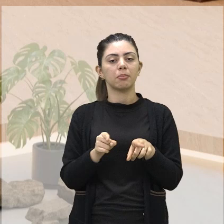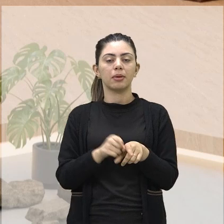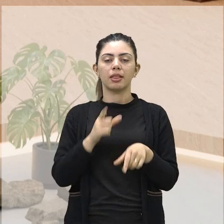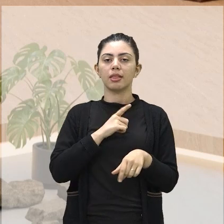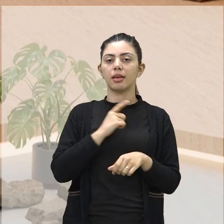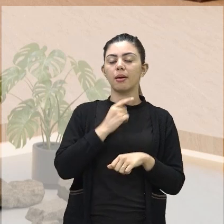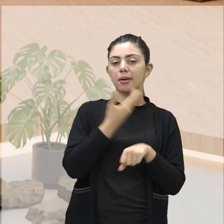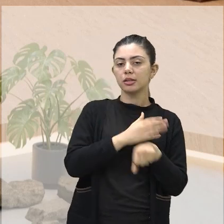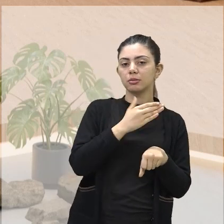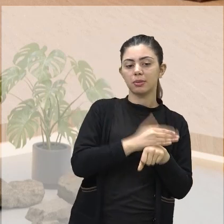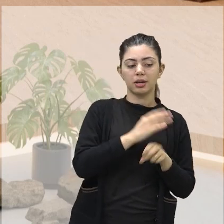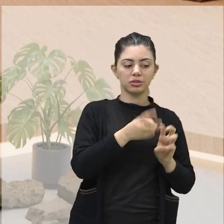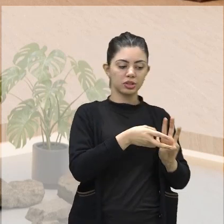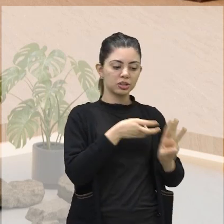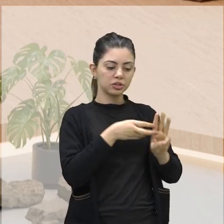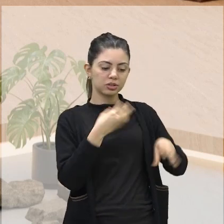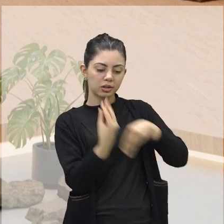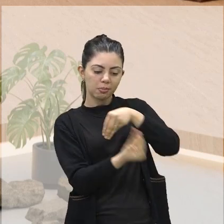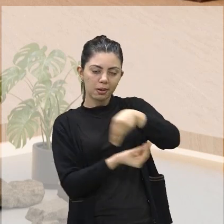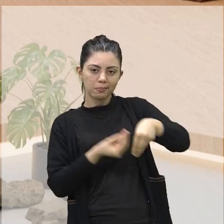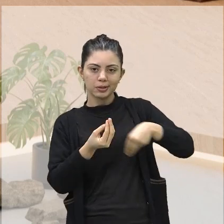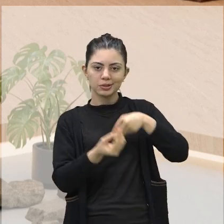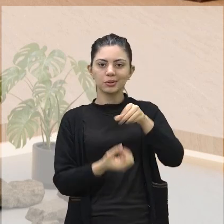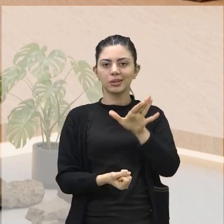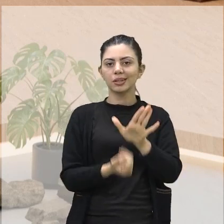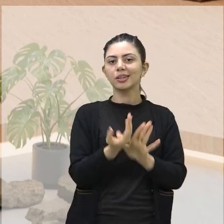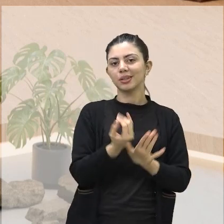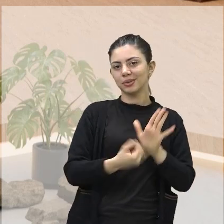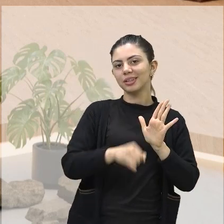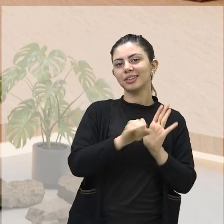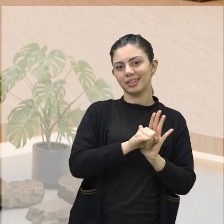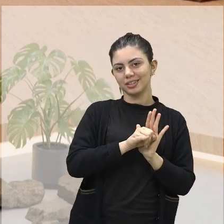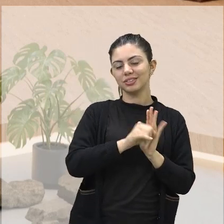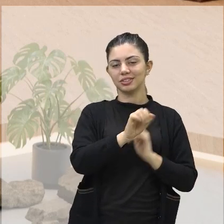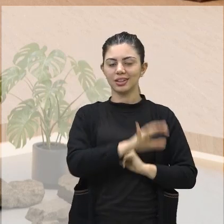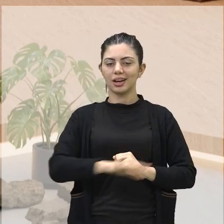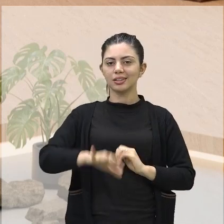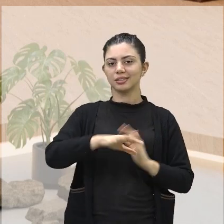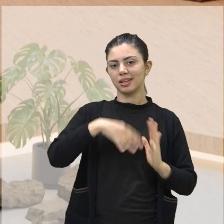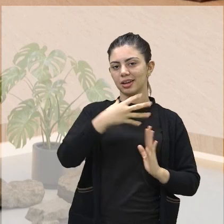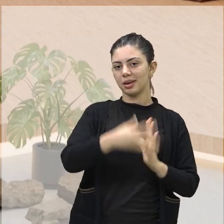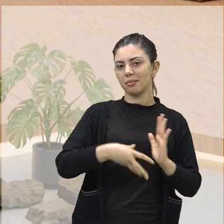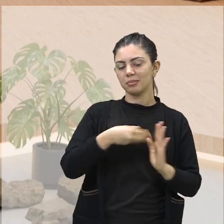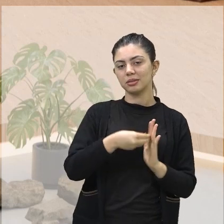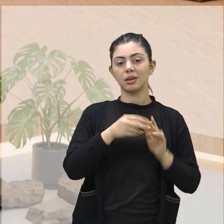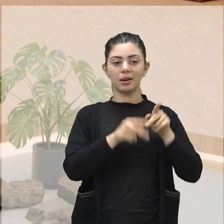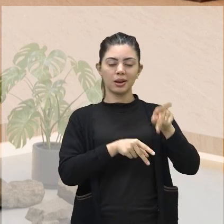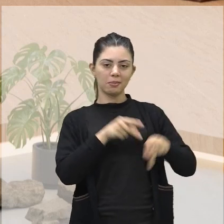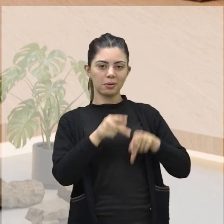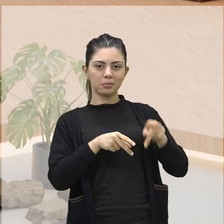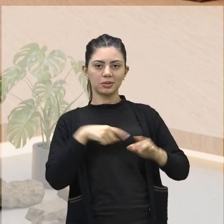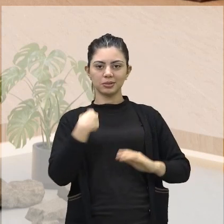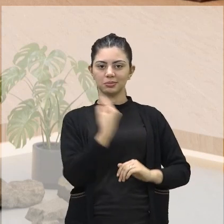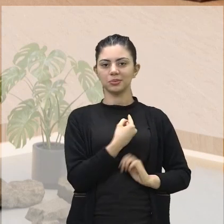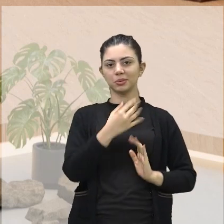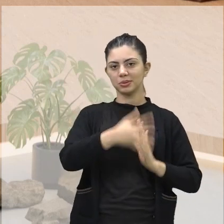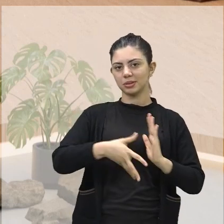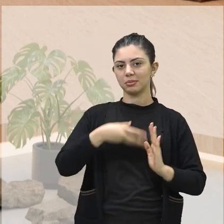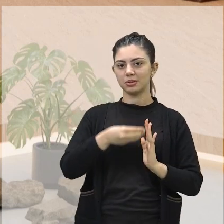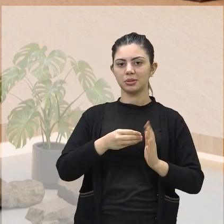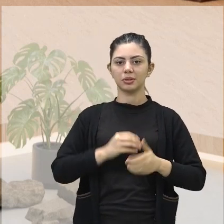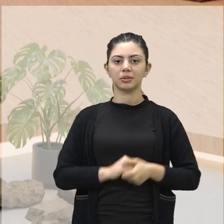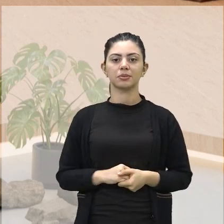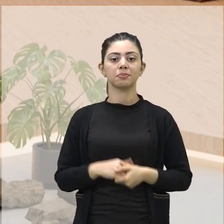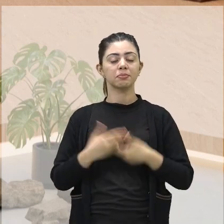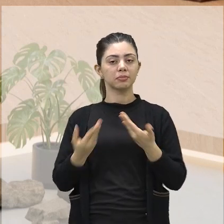com os rituais indígenas fizeram ali a construção da identidade da região amazônica, dos povos amazônicos. E